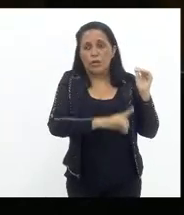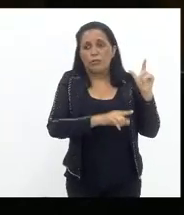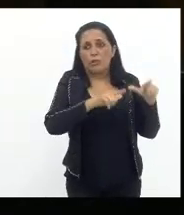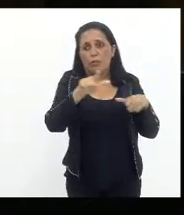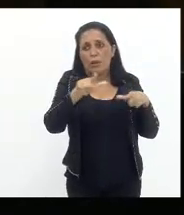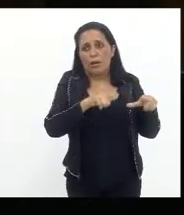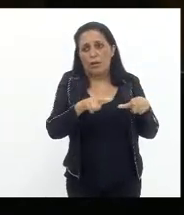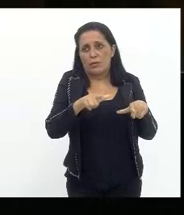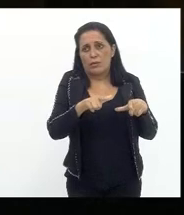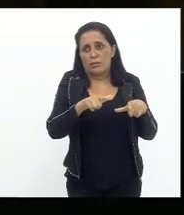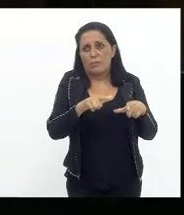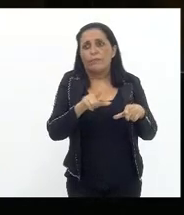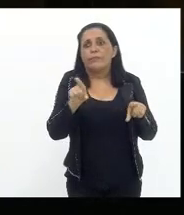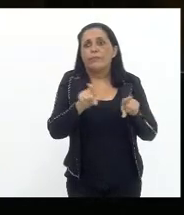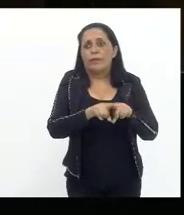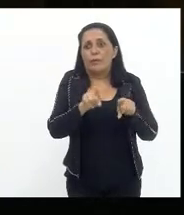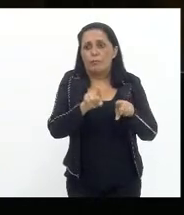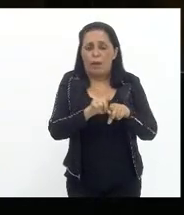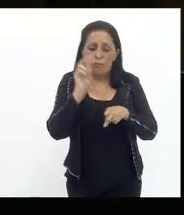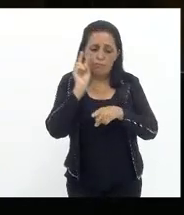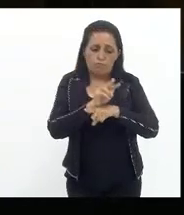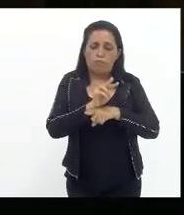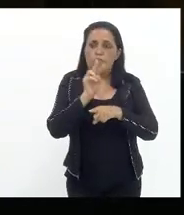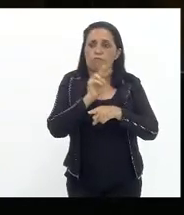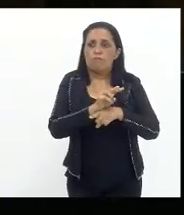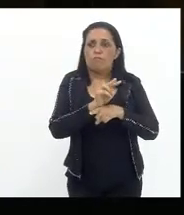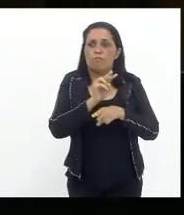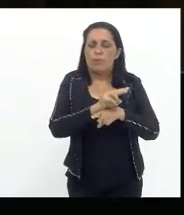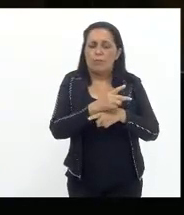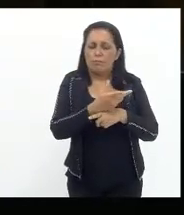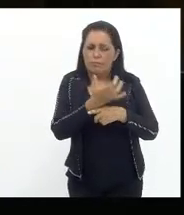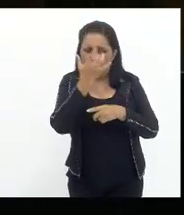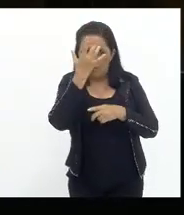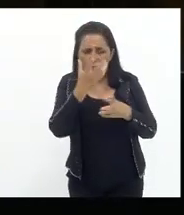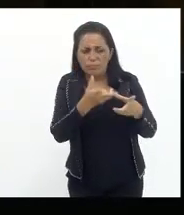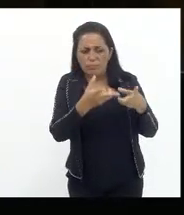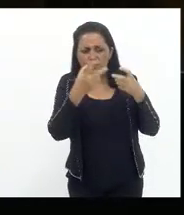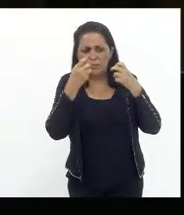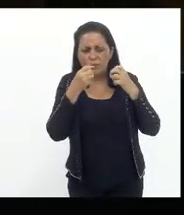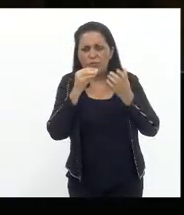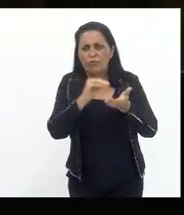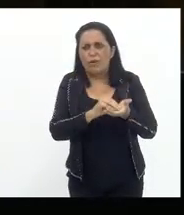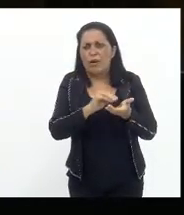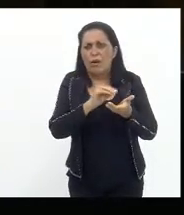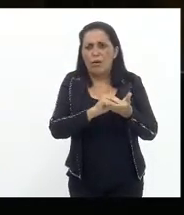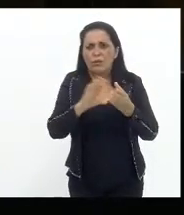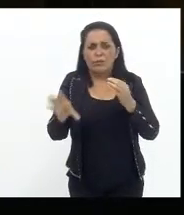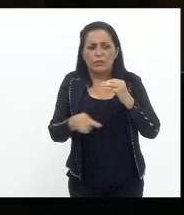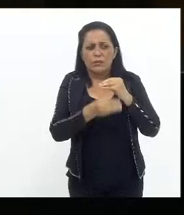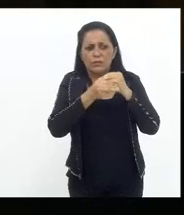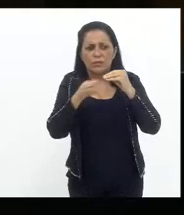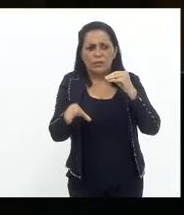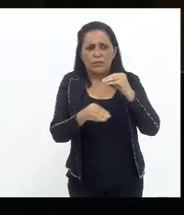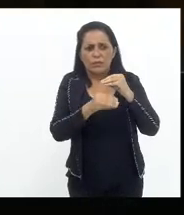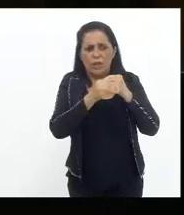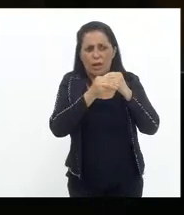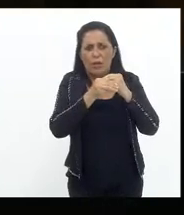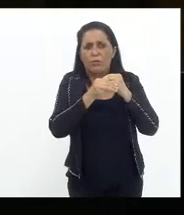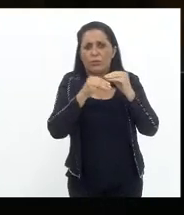e previdenciários, facilmente perceptível com a ausência dos adicionais de insalubridade